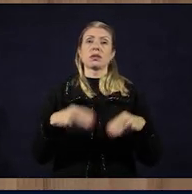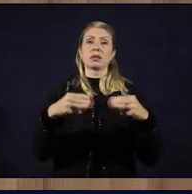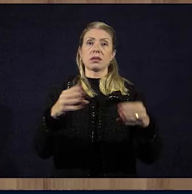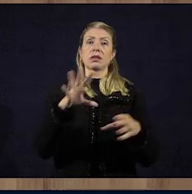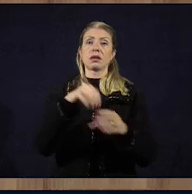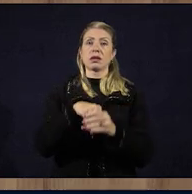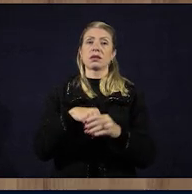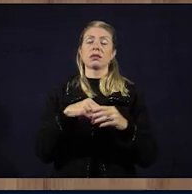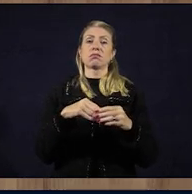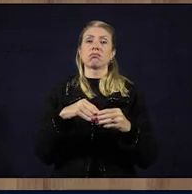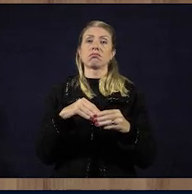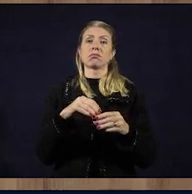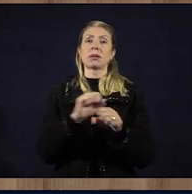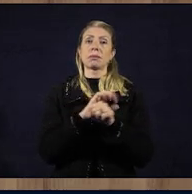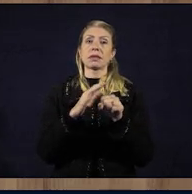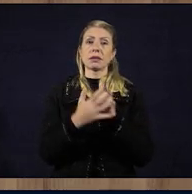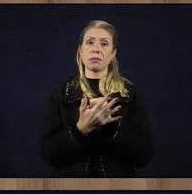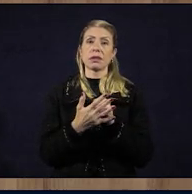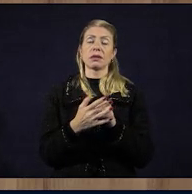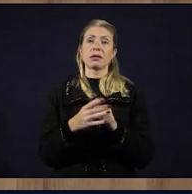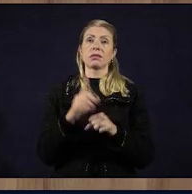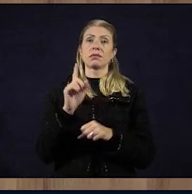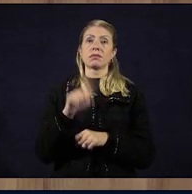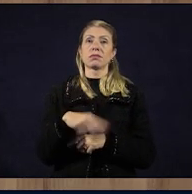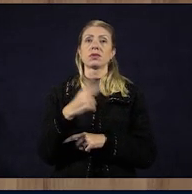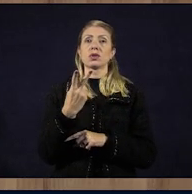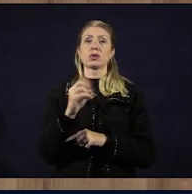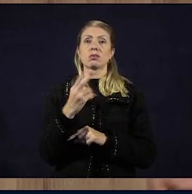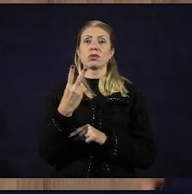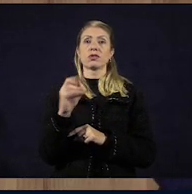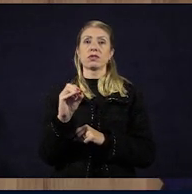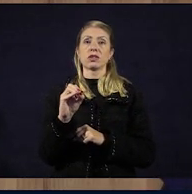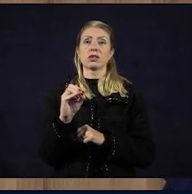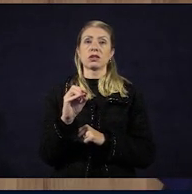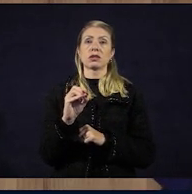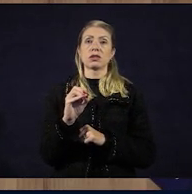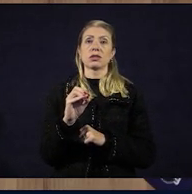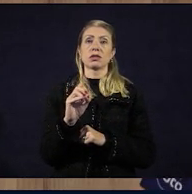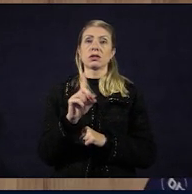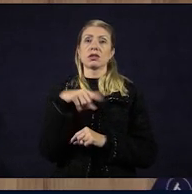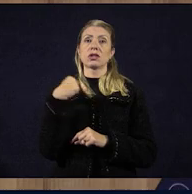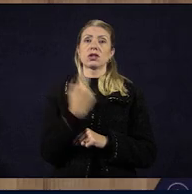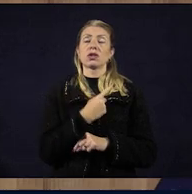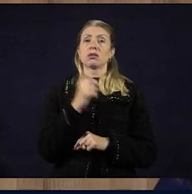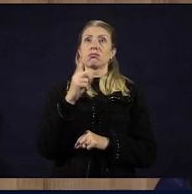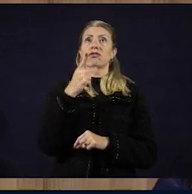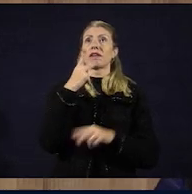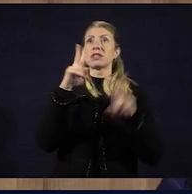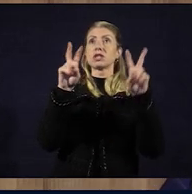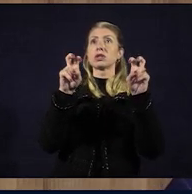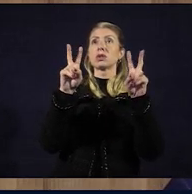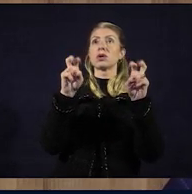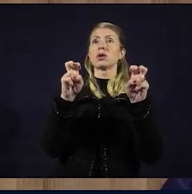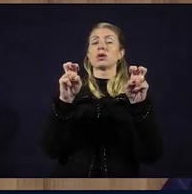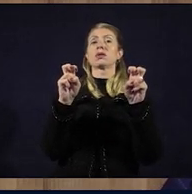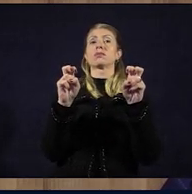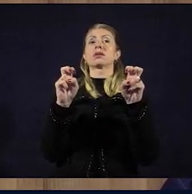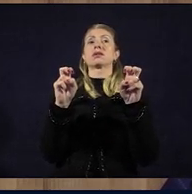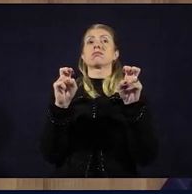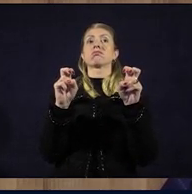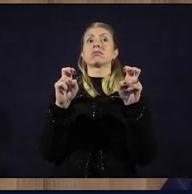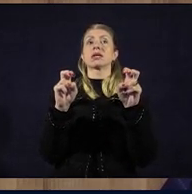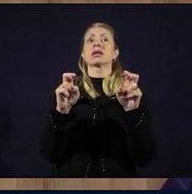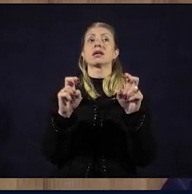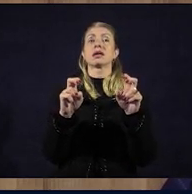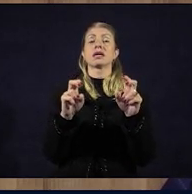ali em 2020 ali na gente nem se falava em outra coisa a não